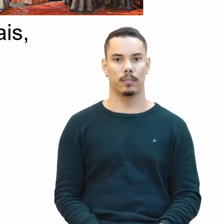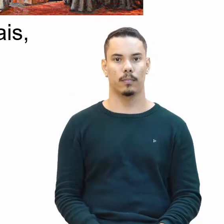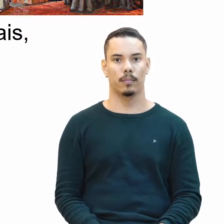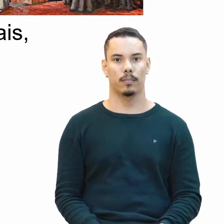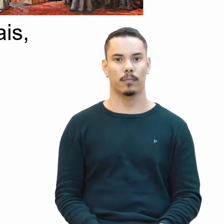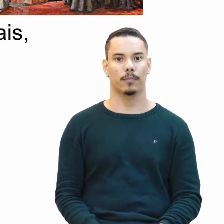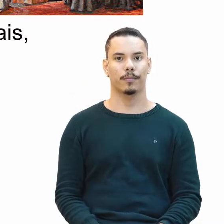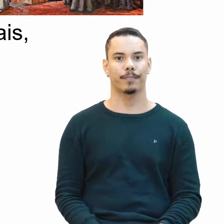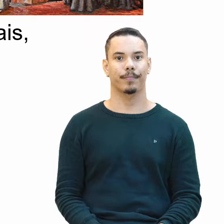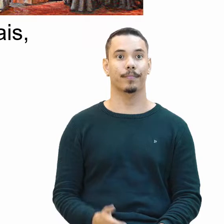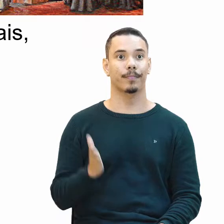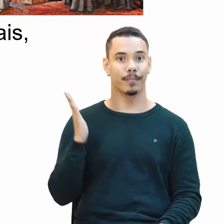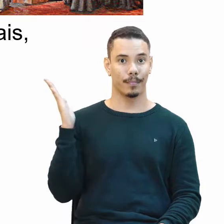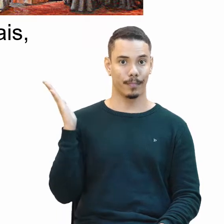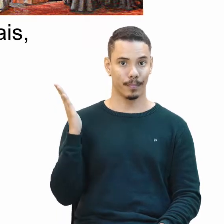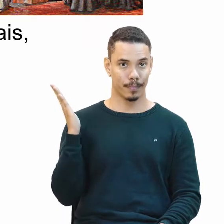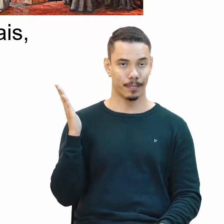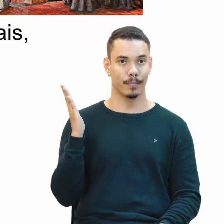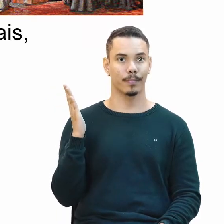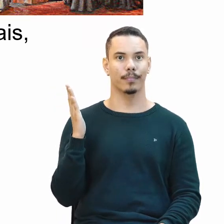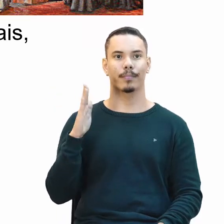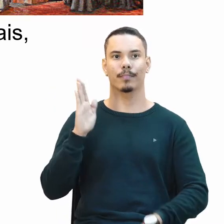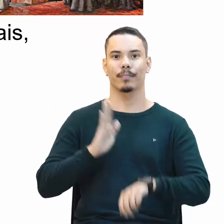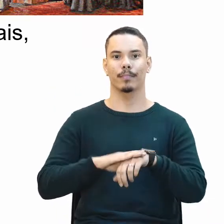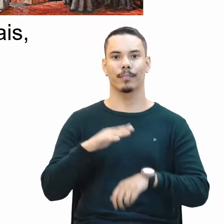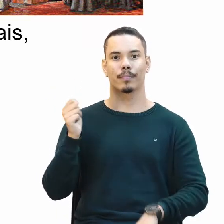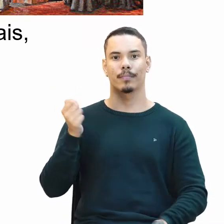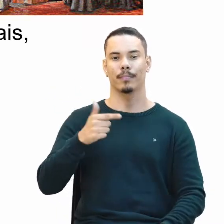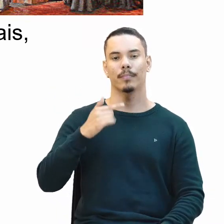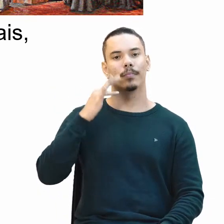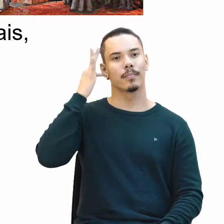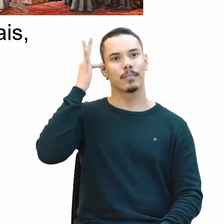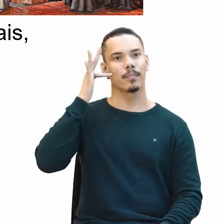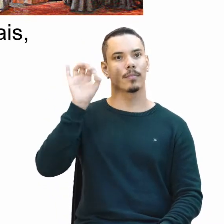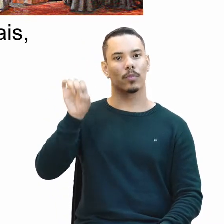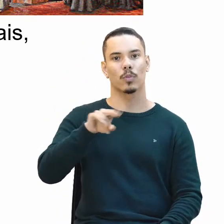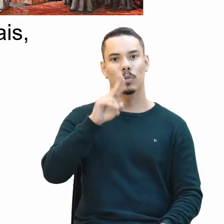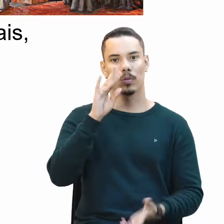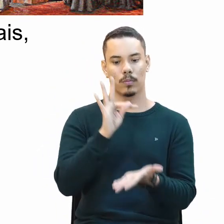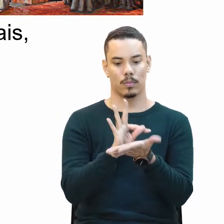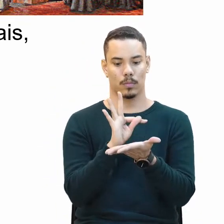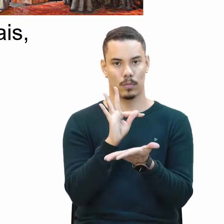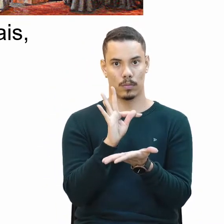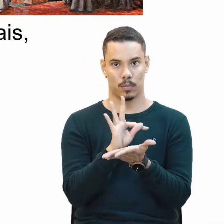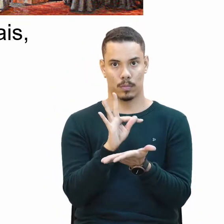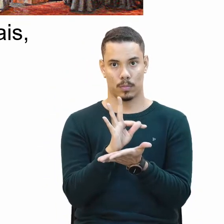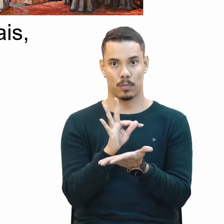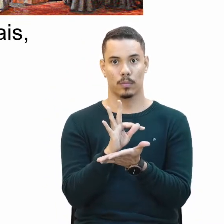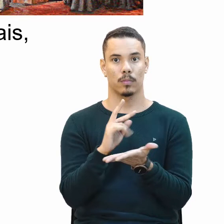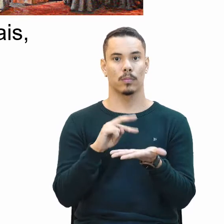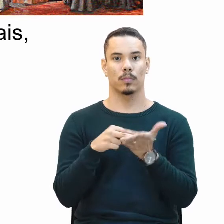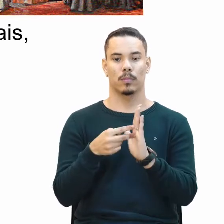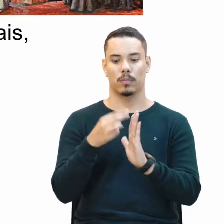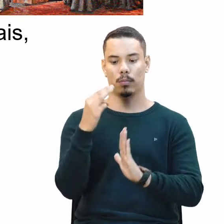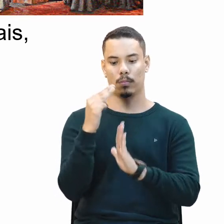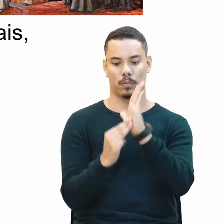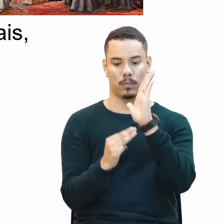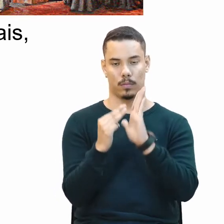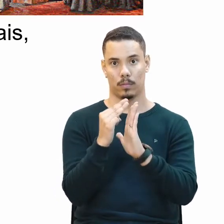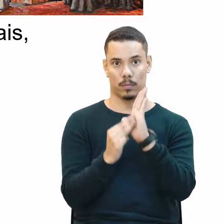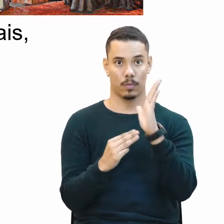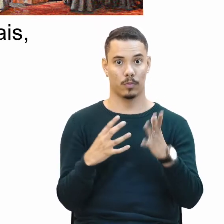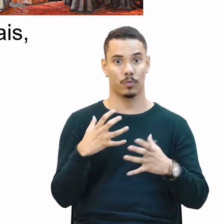A escolástica, muito mais do que filosofia ou teologia, era um método, um jeito